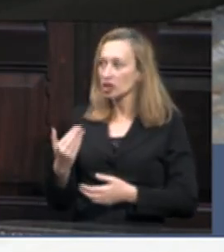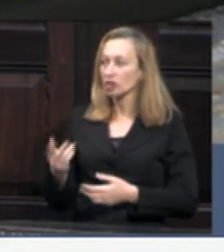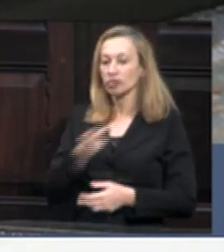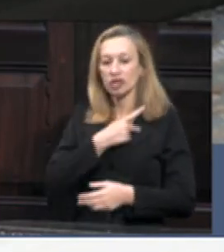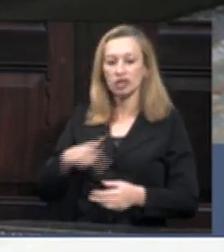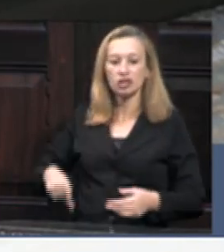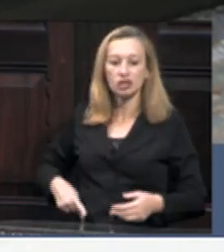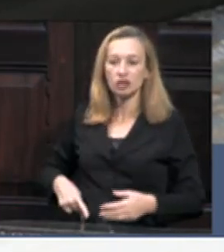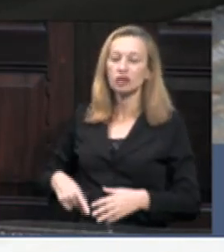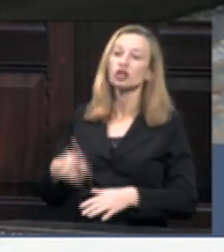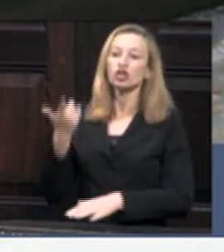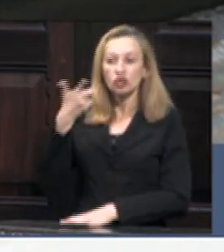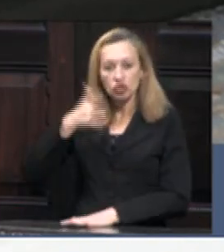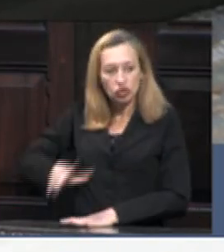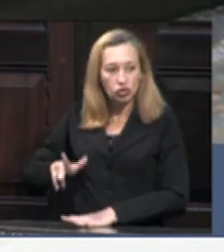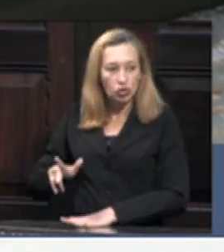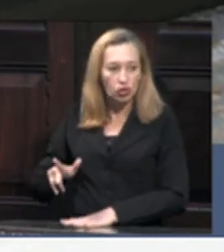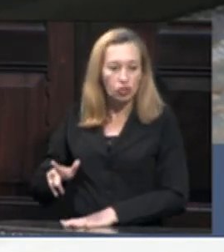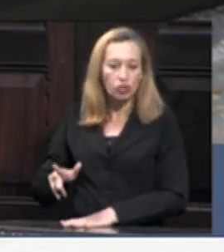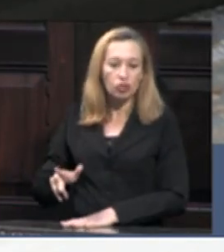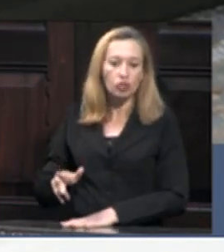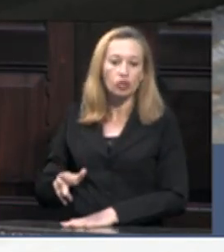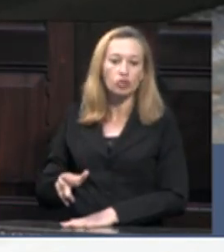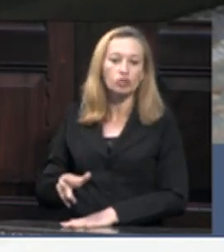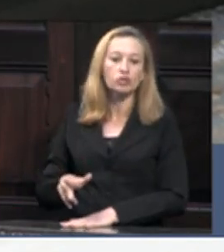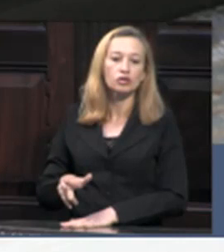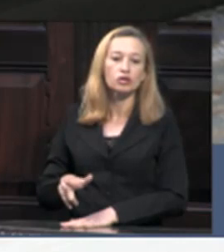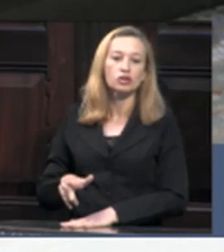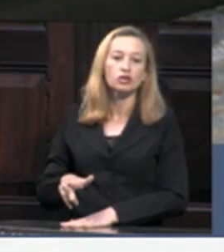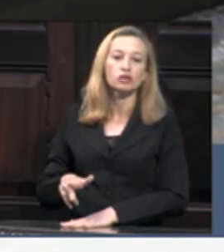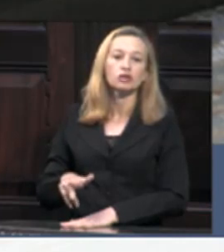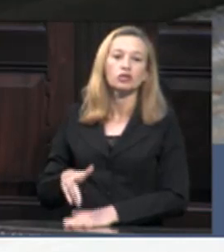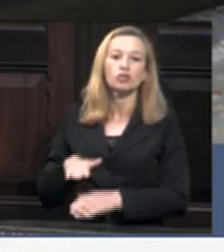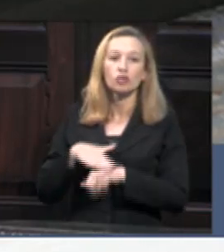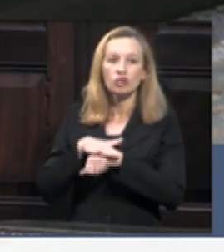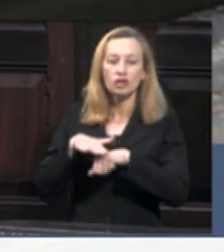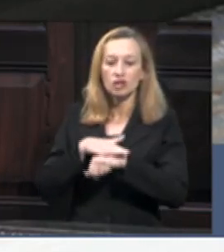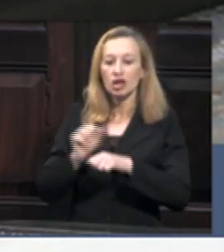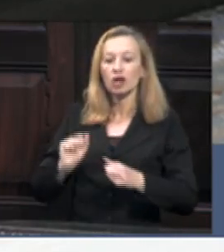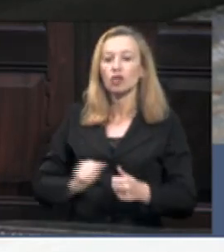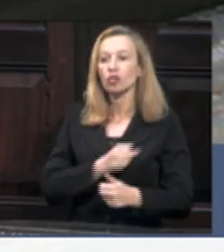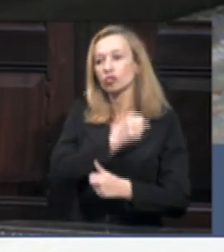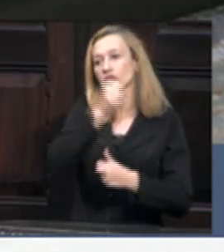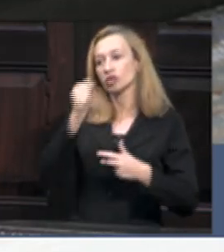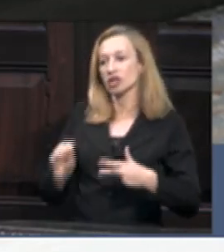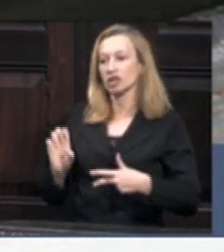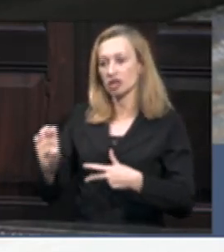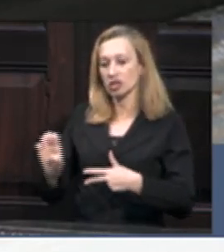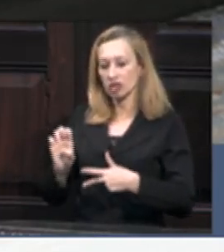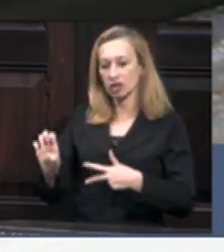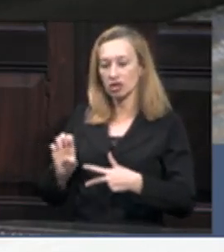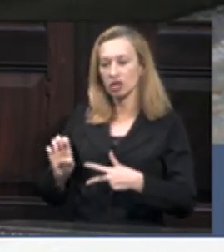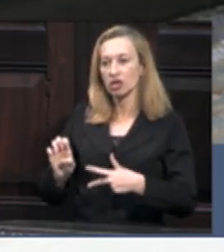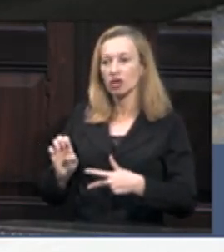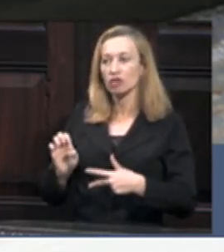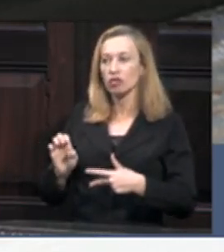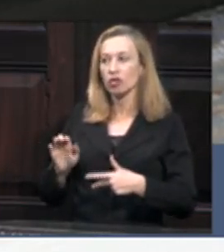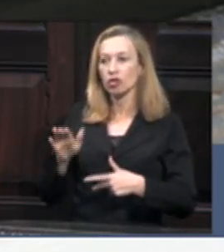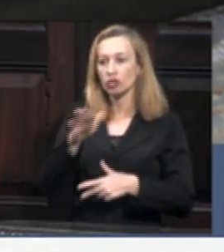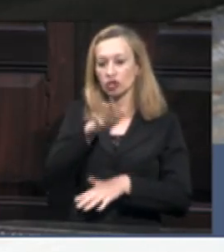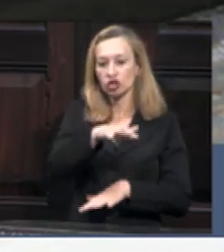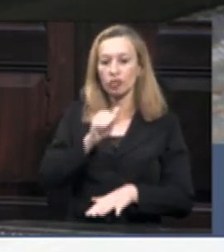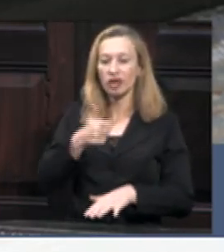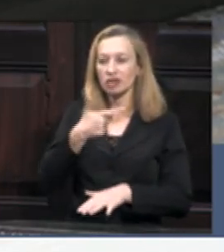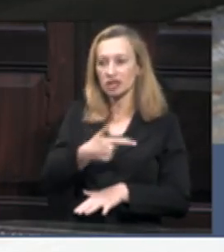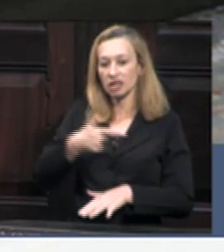que pudesse, de novo, fazer uma interlocução com o Poder Executivo. Já foram chamados 110 dessa